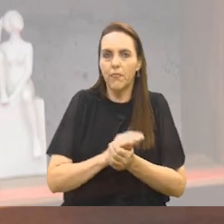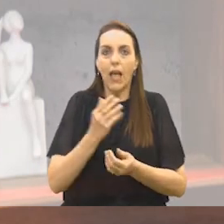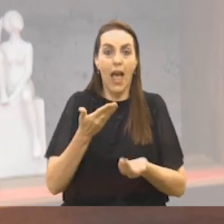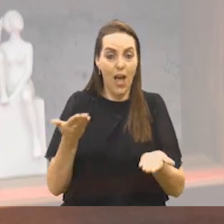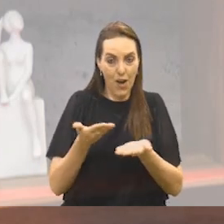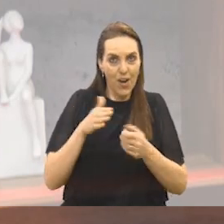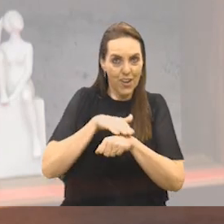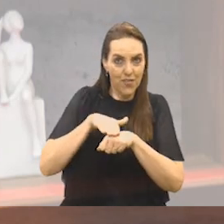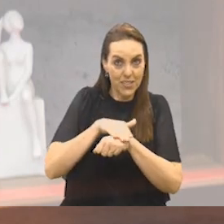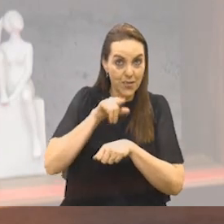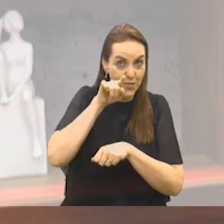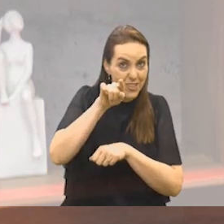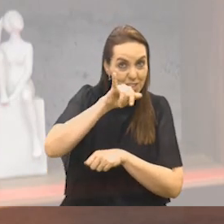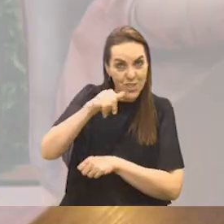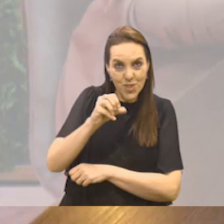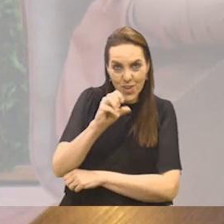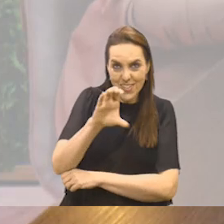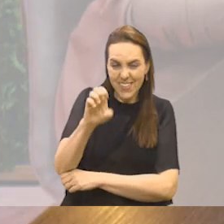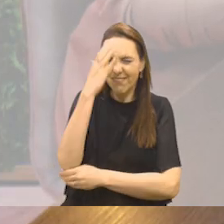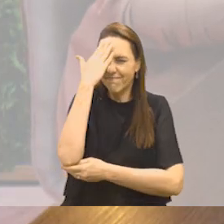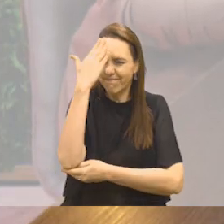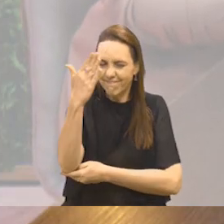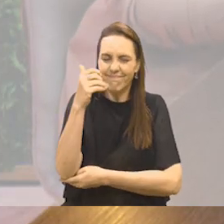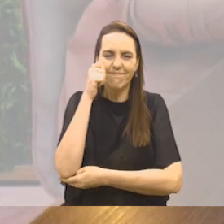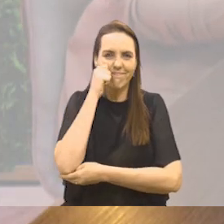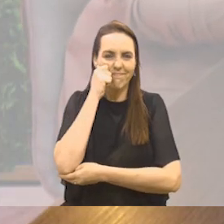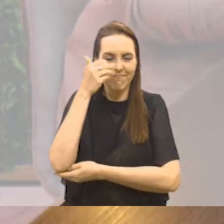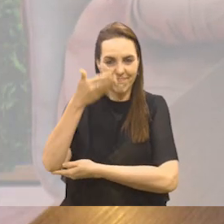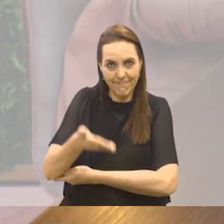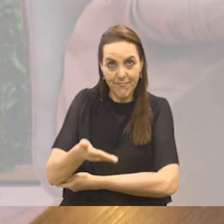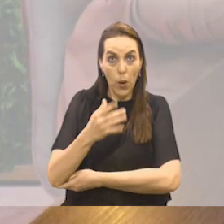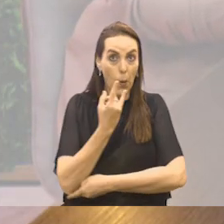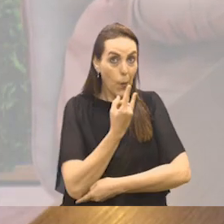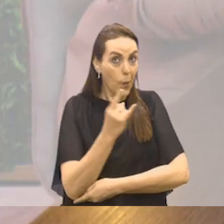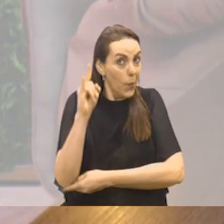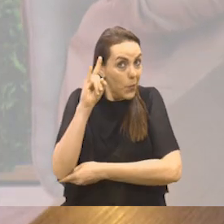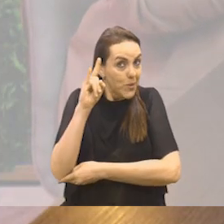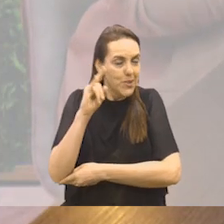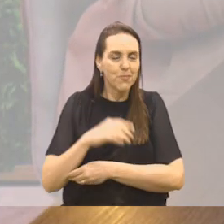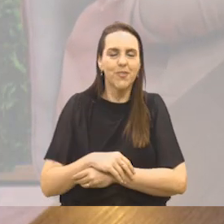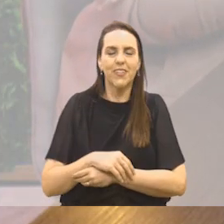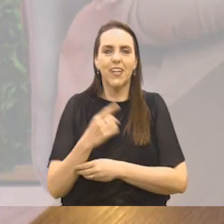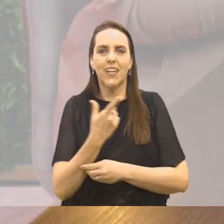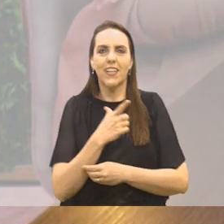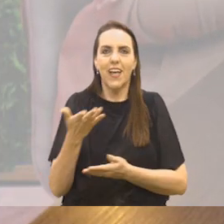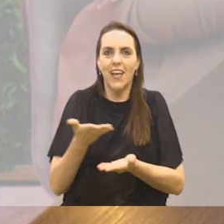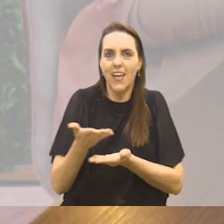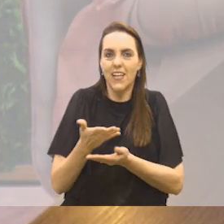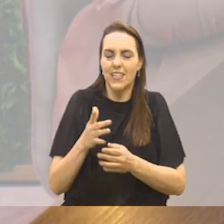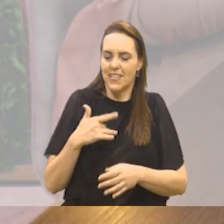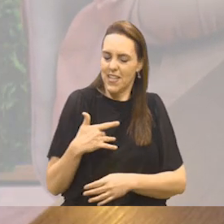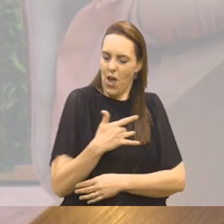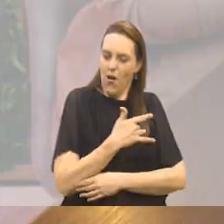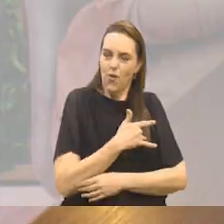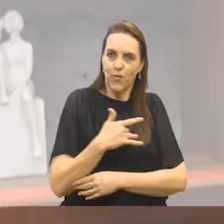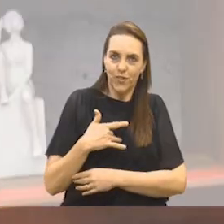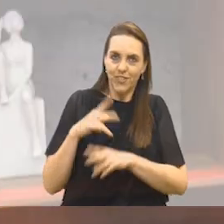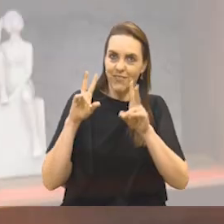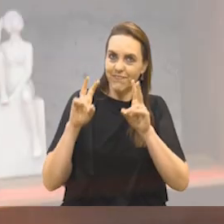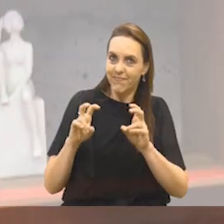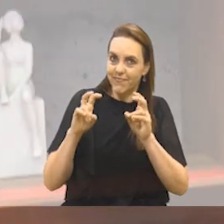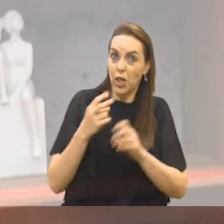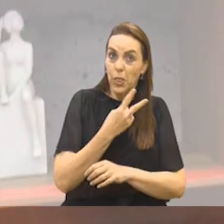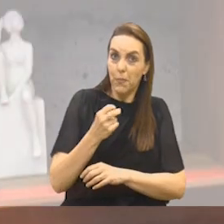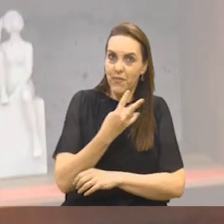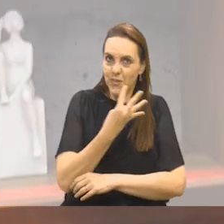eles? A gente vai falar a partir de agora, então, com você, Josi. Muito obrigada por estar aqui no último episódio de saúde